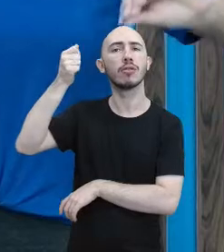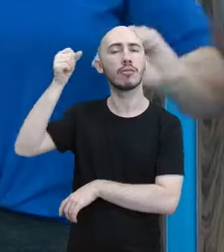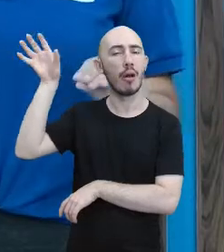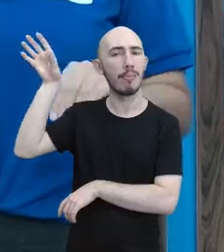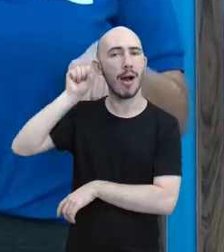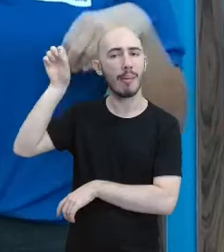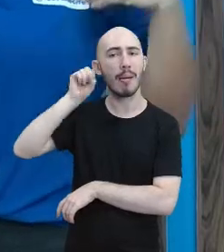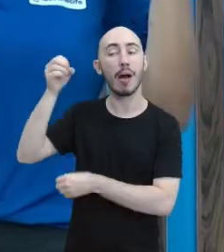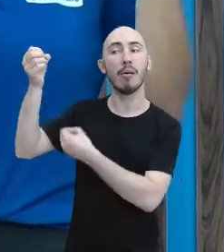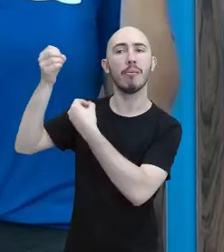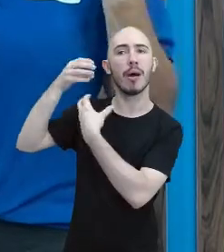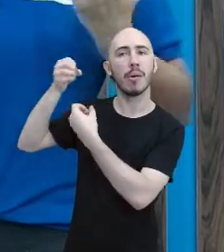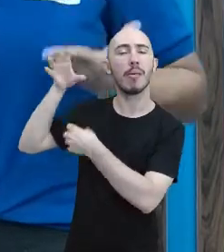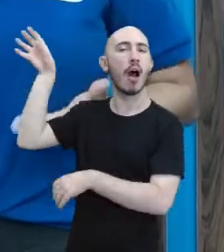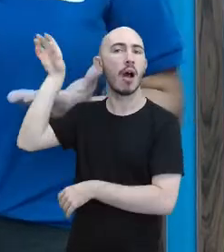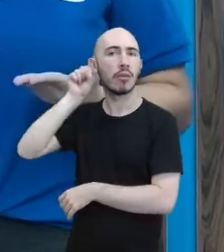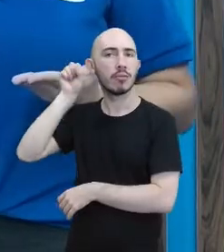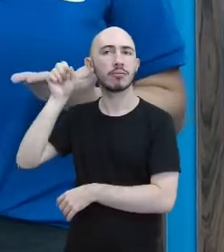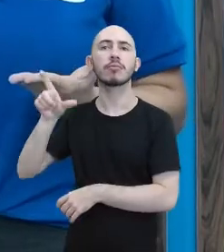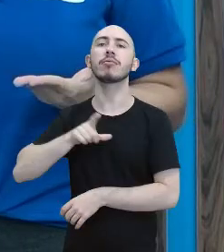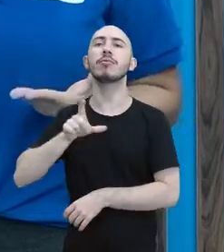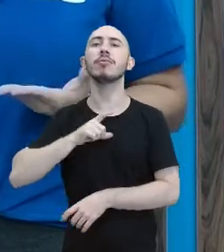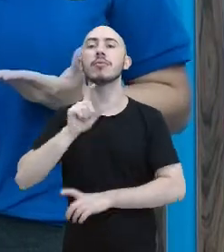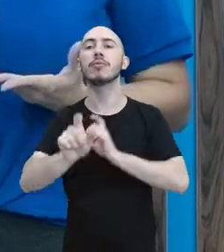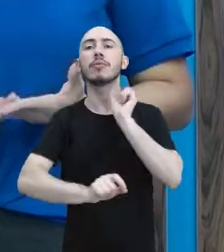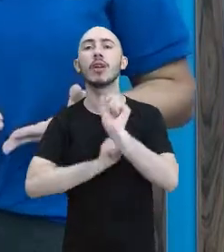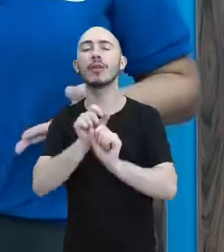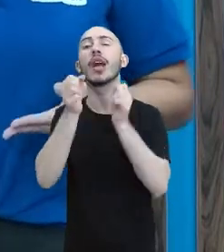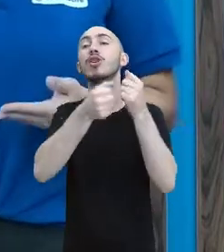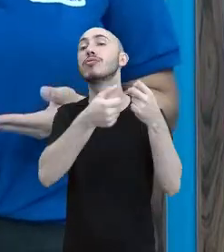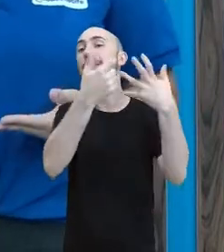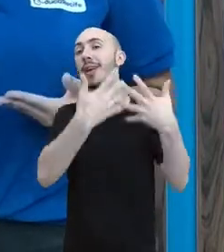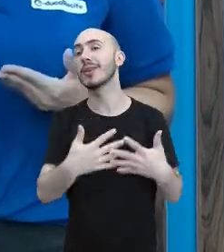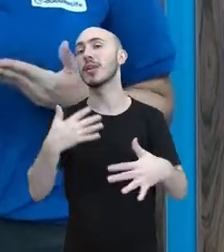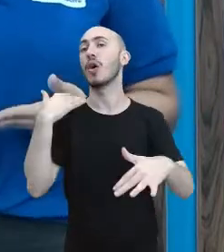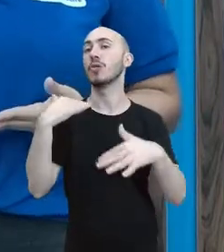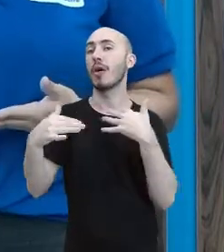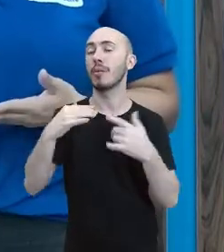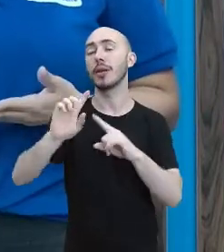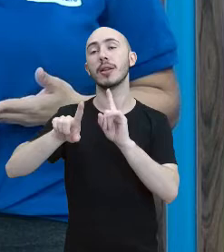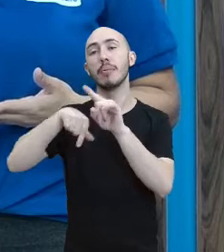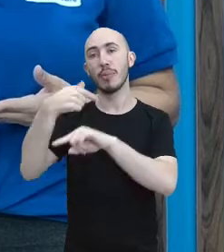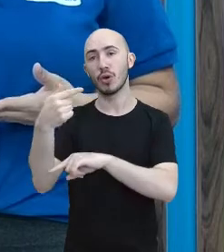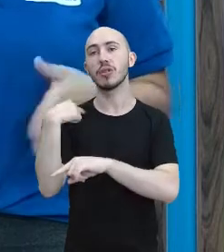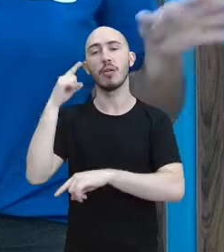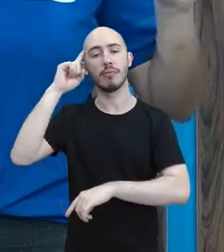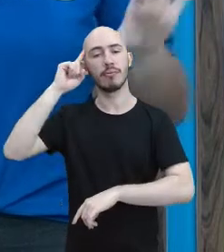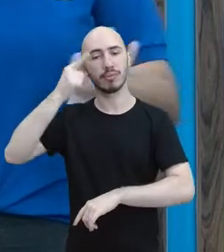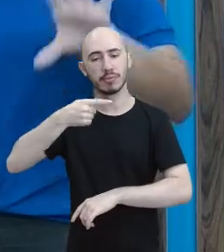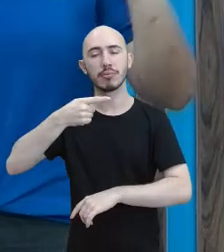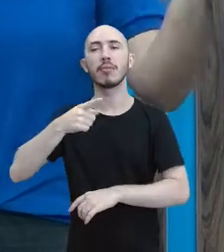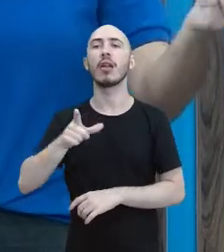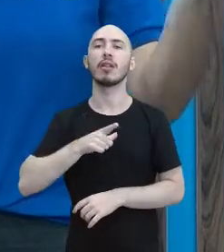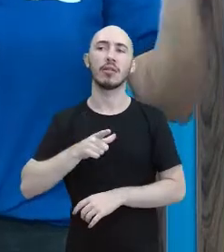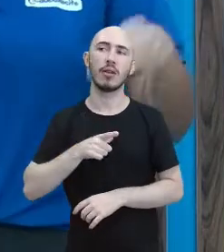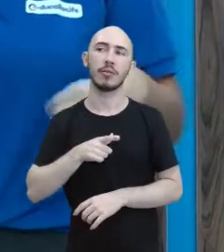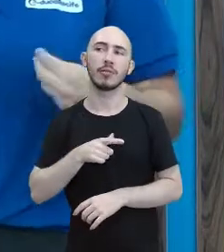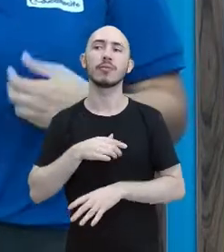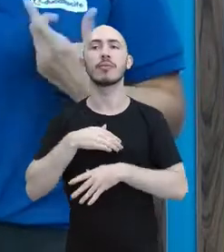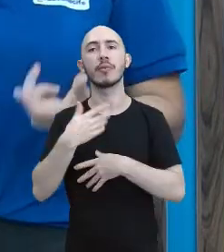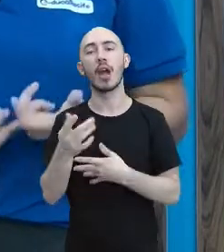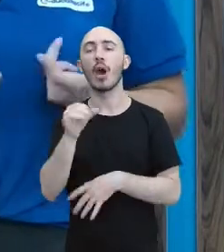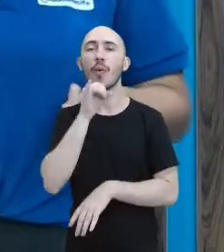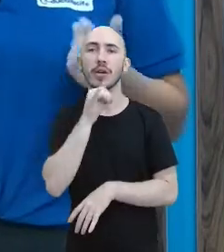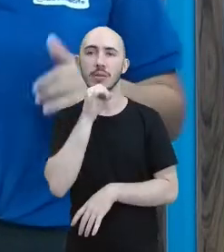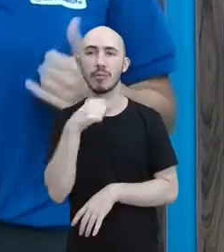tem uma explicação do movimento e aí depois uma ordem para executá-lo. E aí, esse é o exemplo